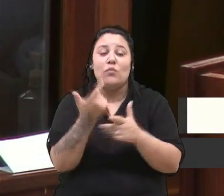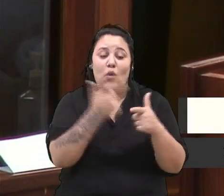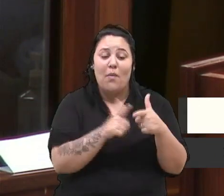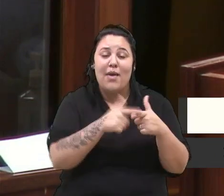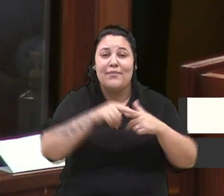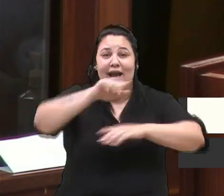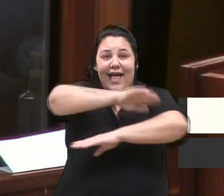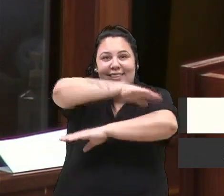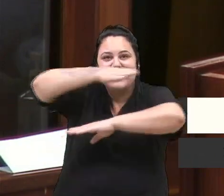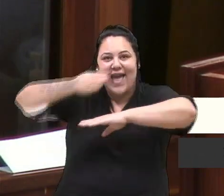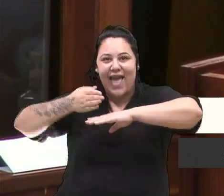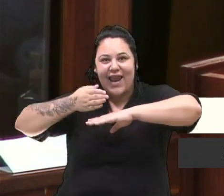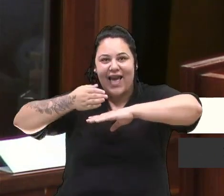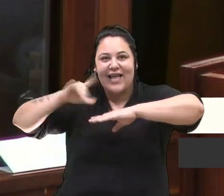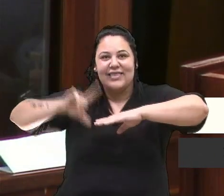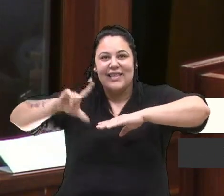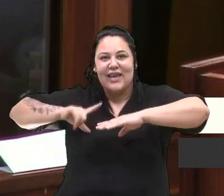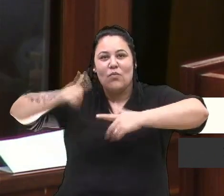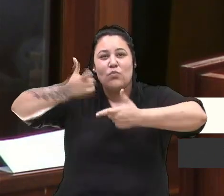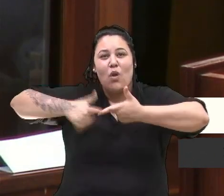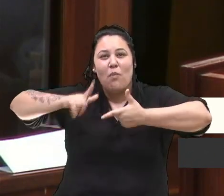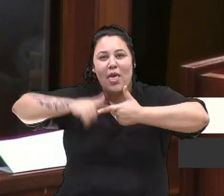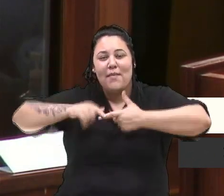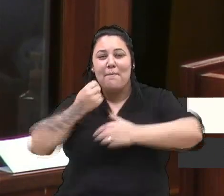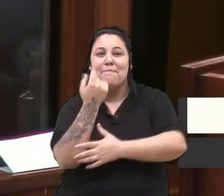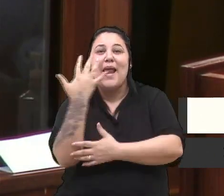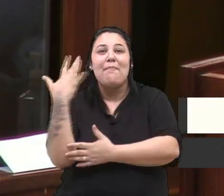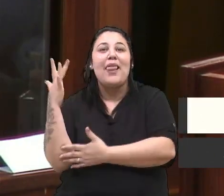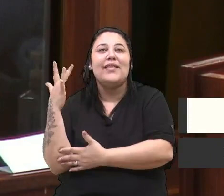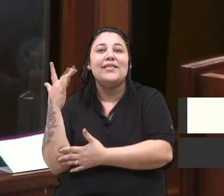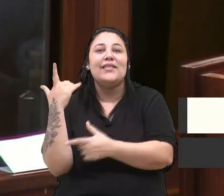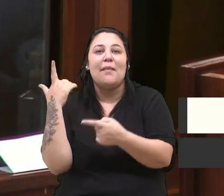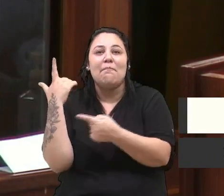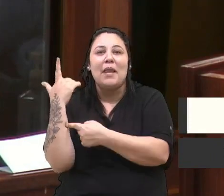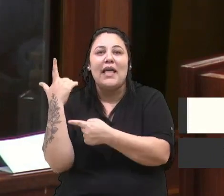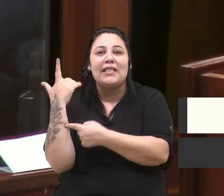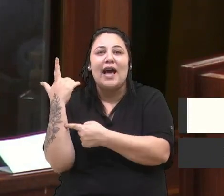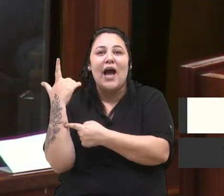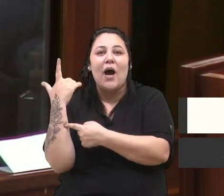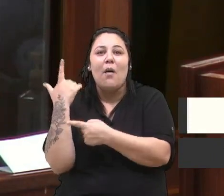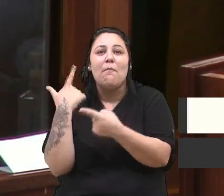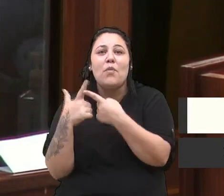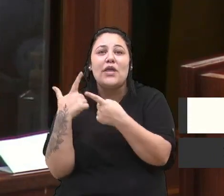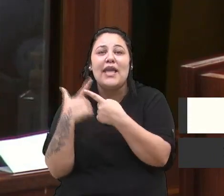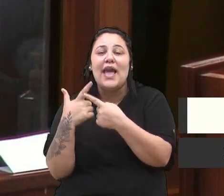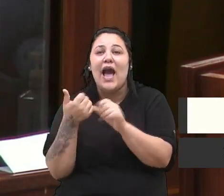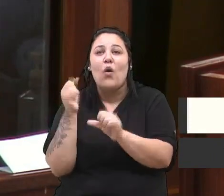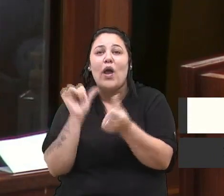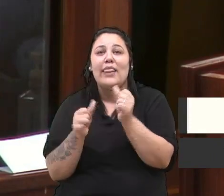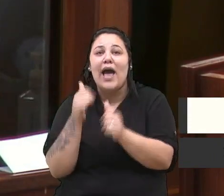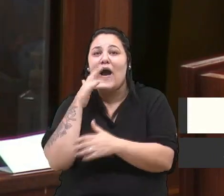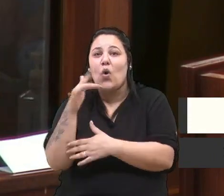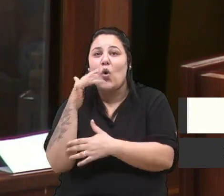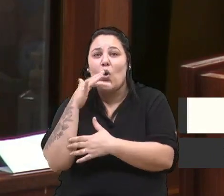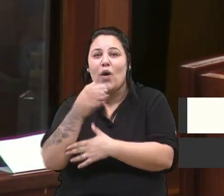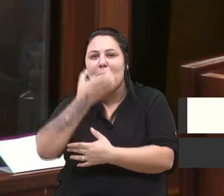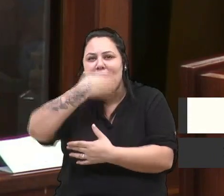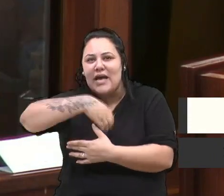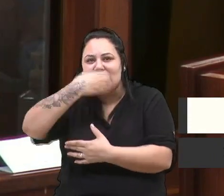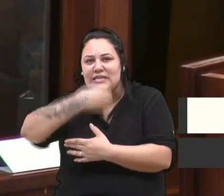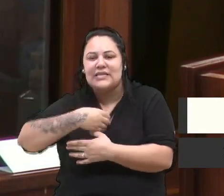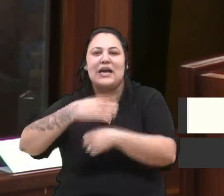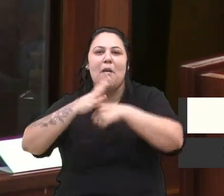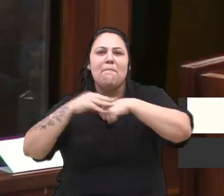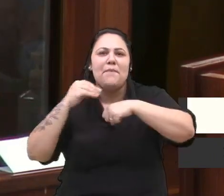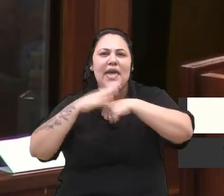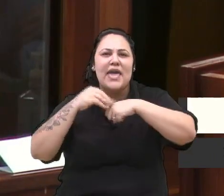elas possuem um grande problema para a planta. Por quê? A qualidade da cor da maçã, do pêssego e das